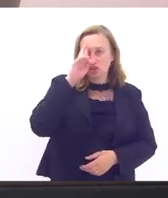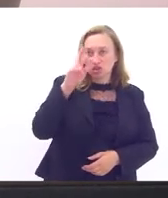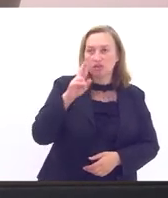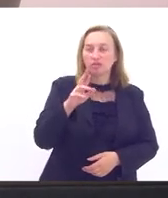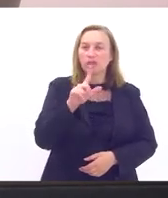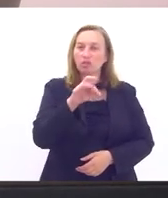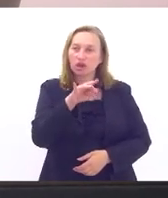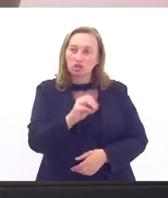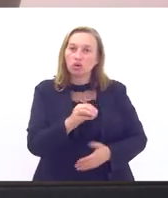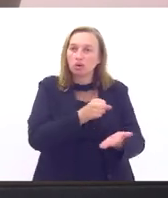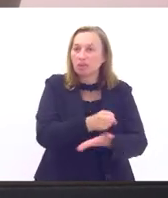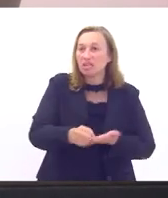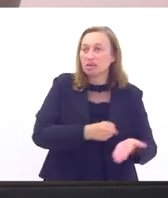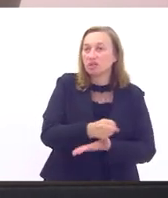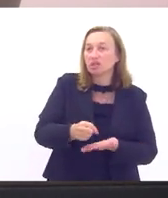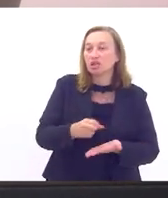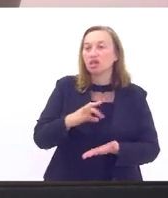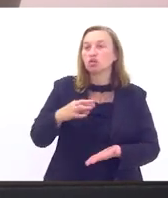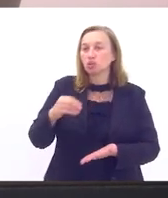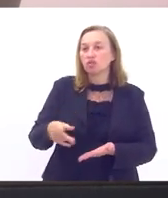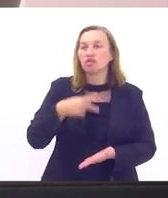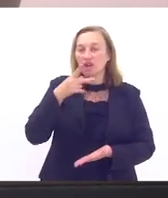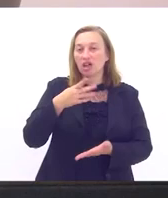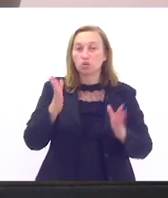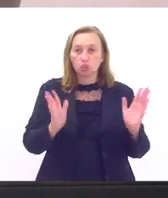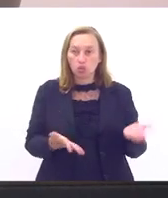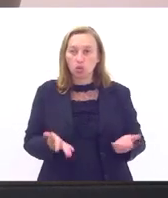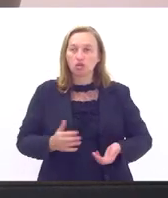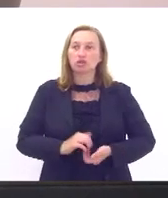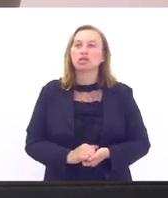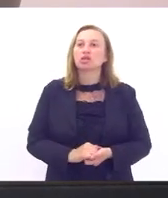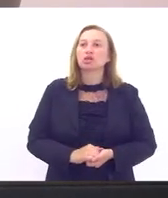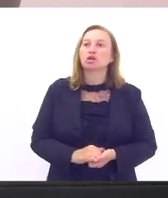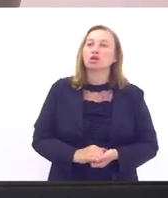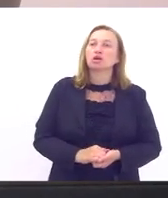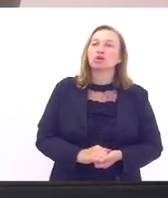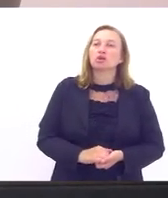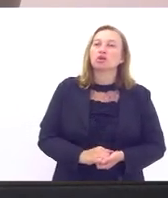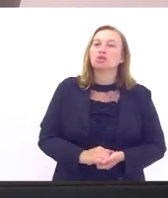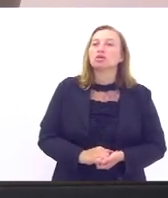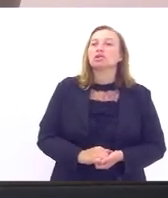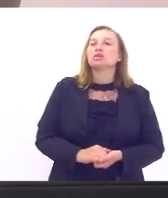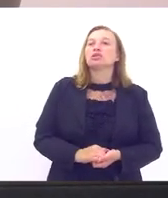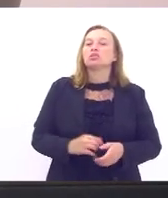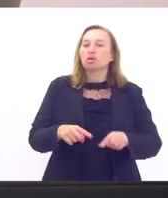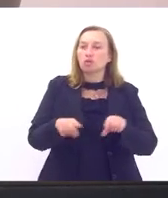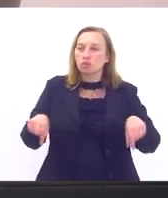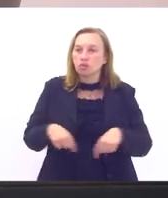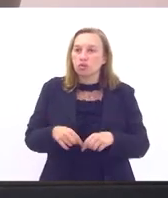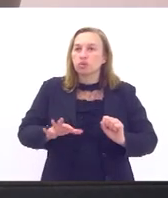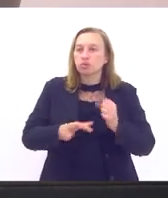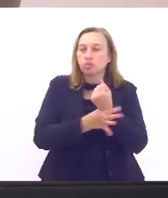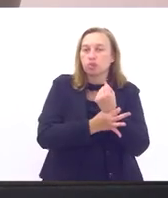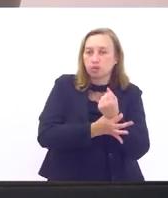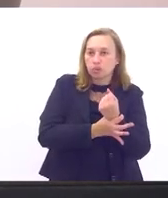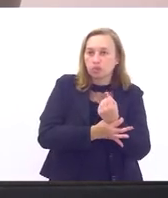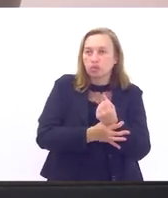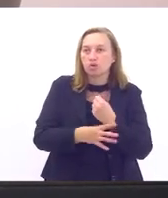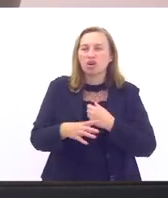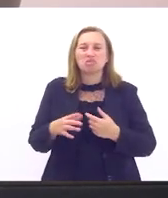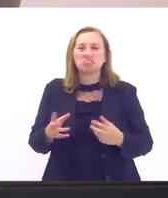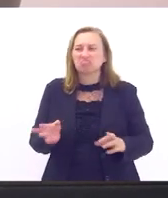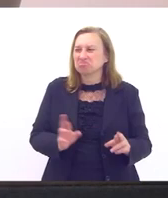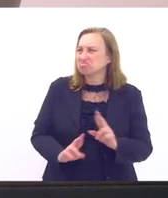Então, basicamente, é aquilo que foi apresentado hoje. Né? Um no-break, uma cabine de segurança, uma estufa, um autoclave, que não tem